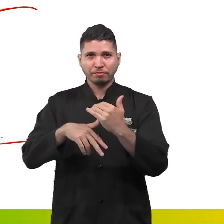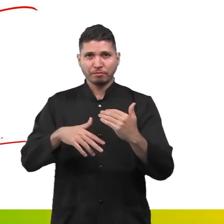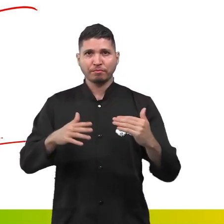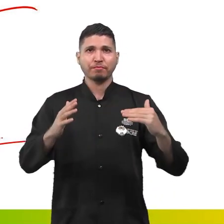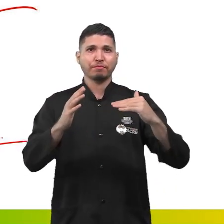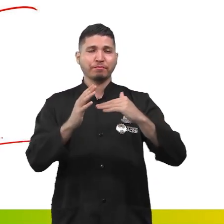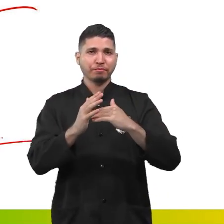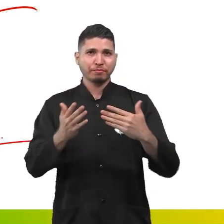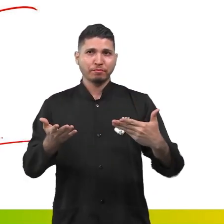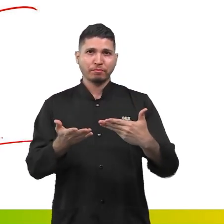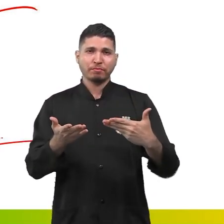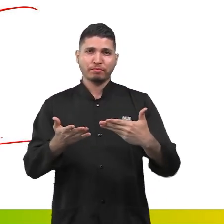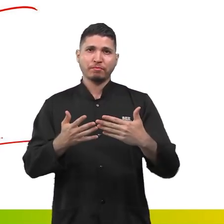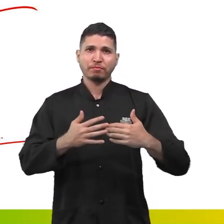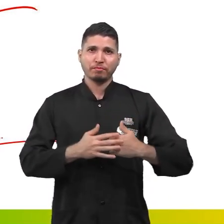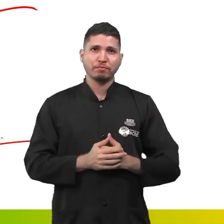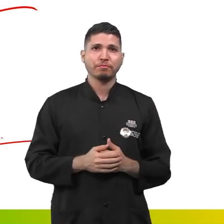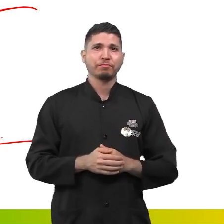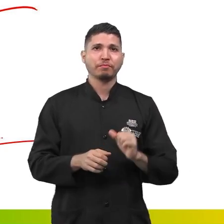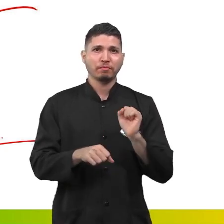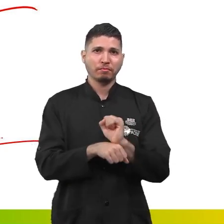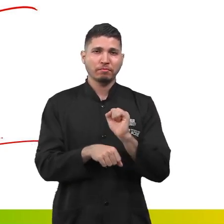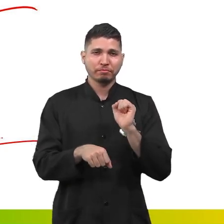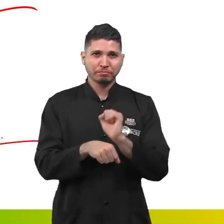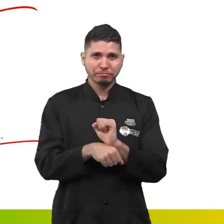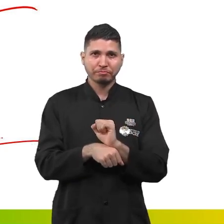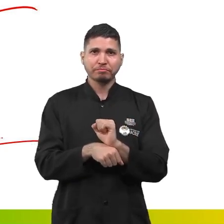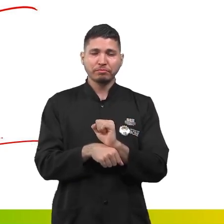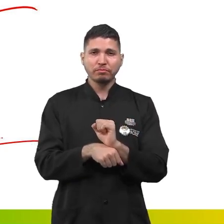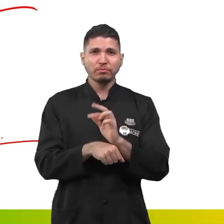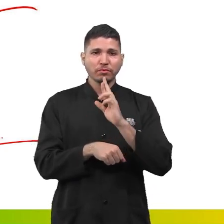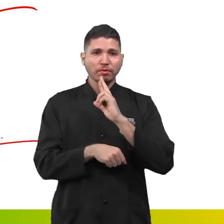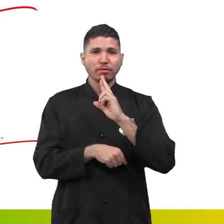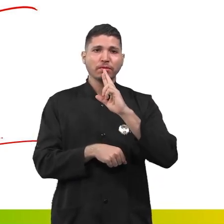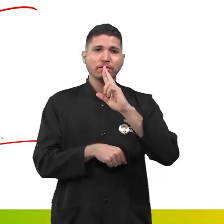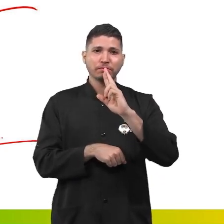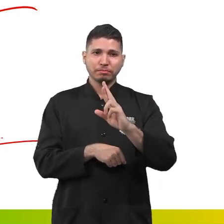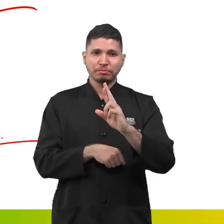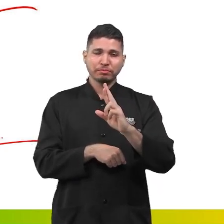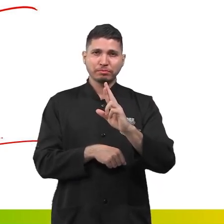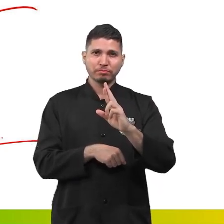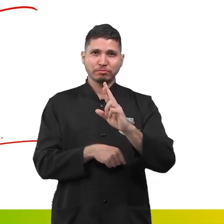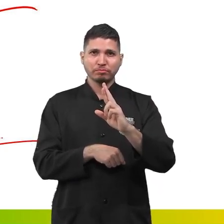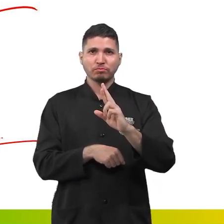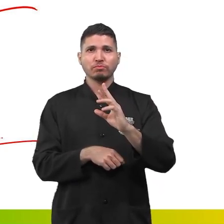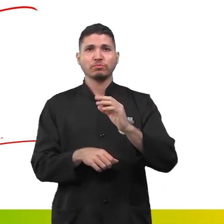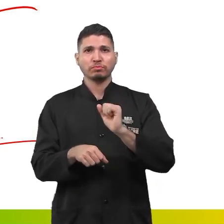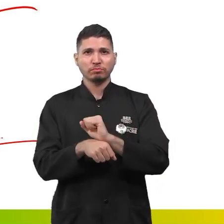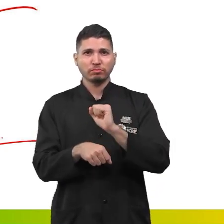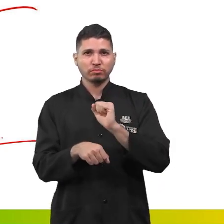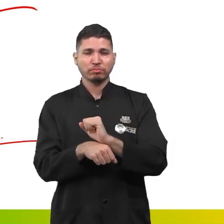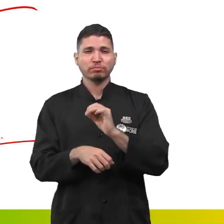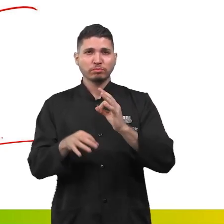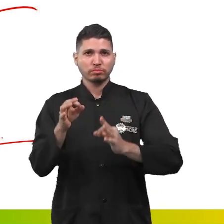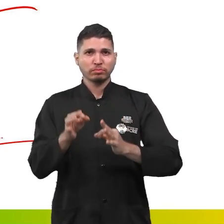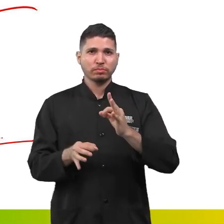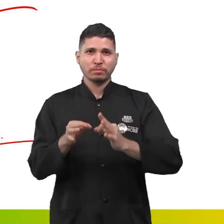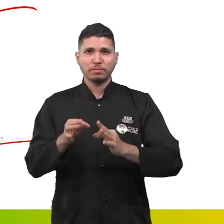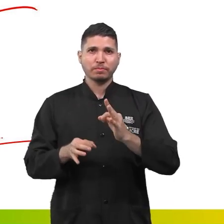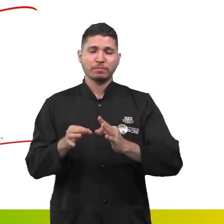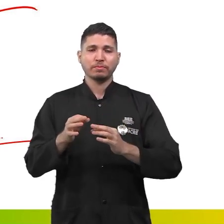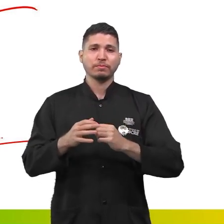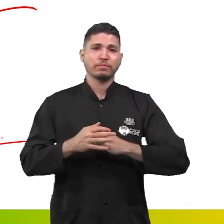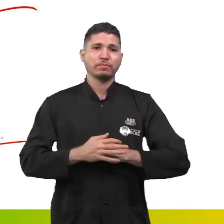os familiares aí aguardam o desenrolar de tudo isso na justiça. Fora, não é, que